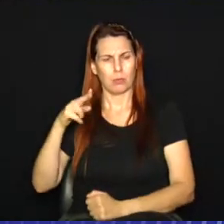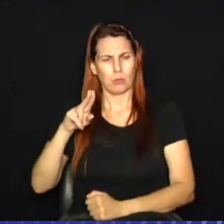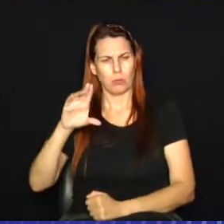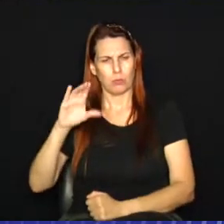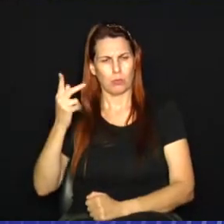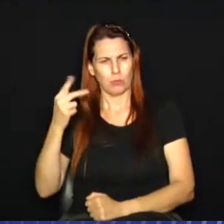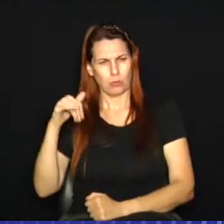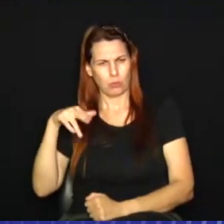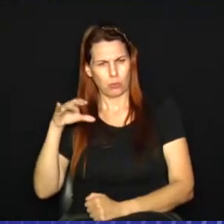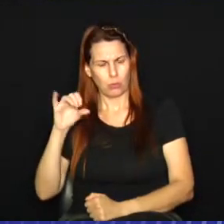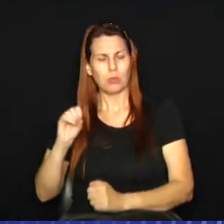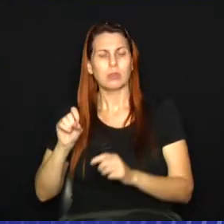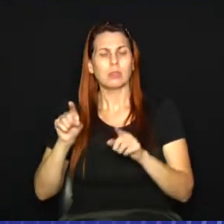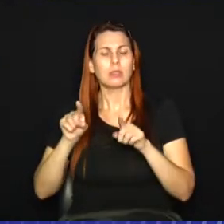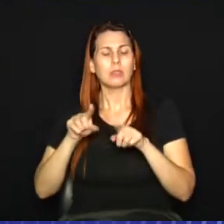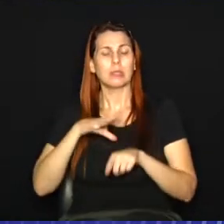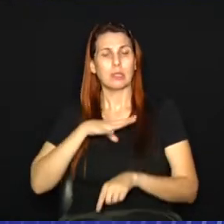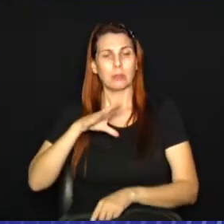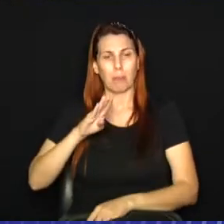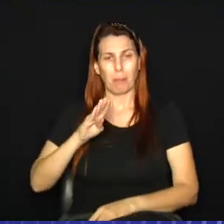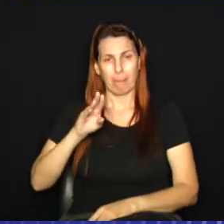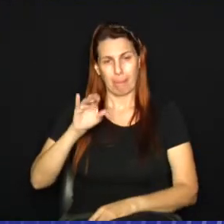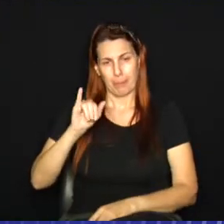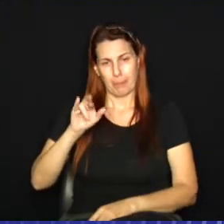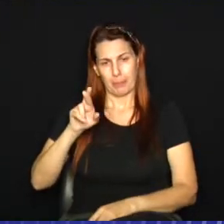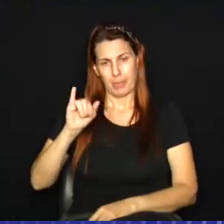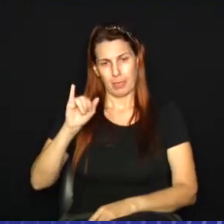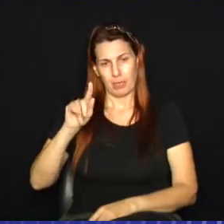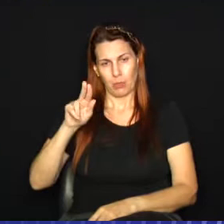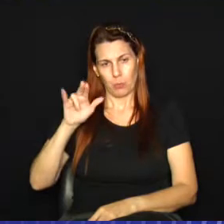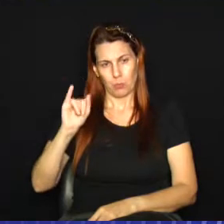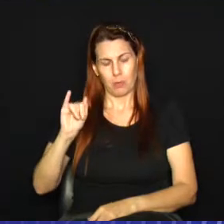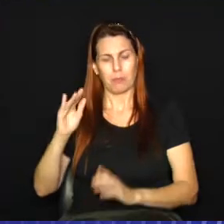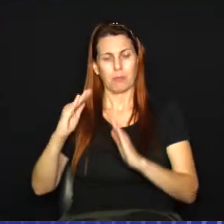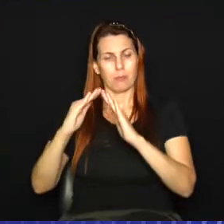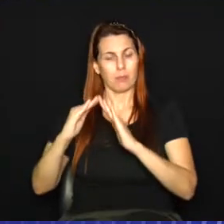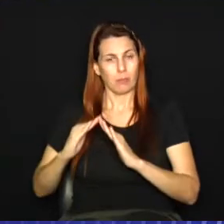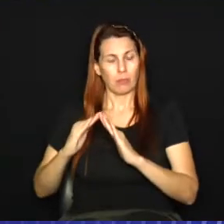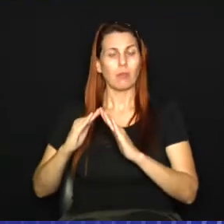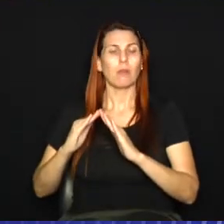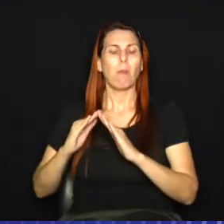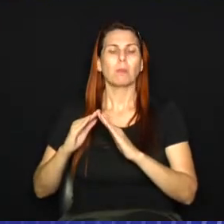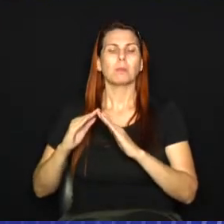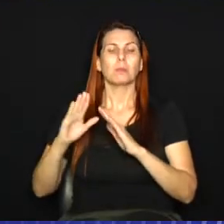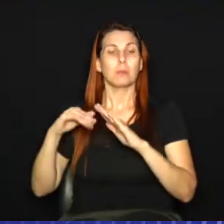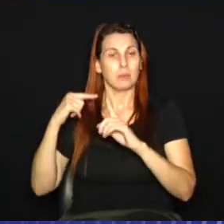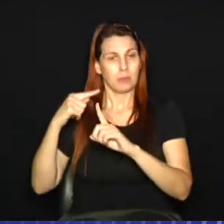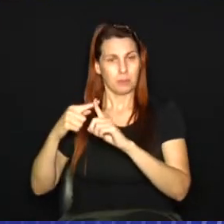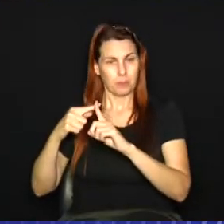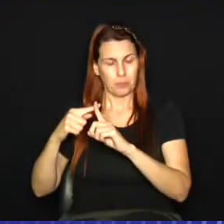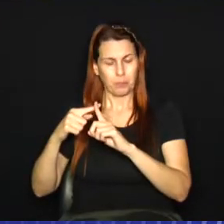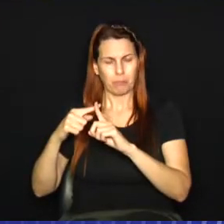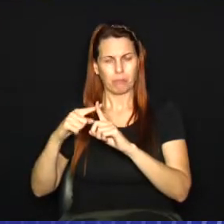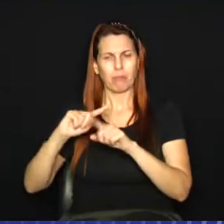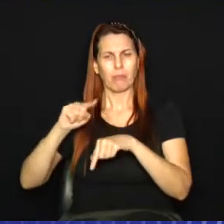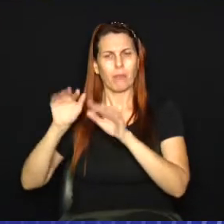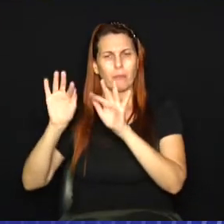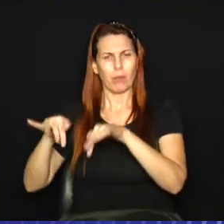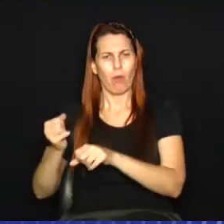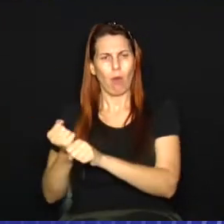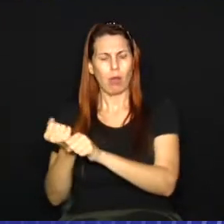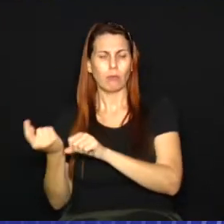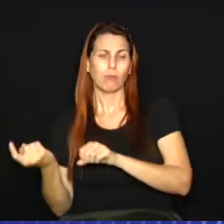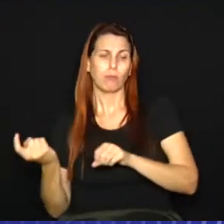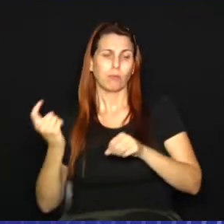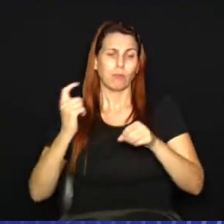Paulo, morando na fraternidade Nossa Senhora de Fátima. Ao final daquele ano, retornou a Piracicaba